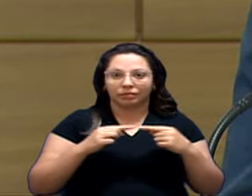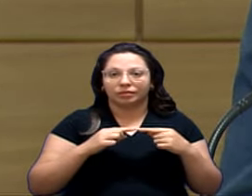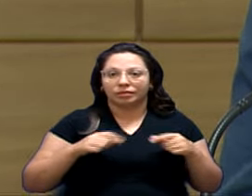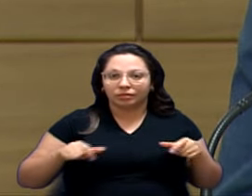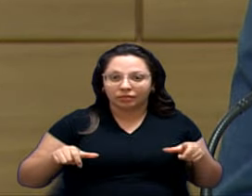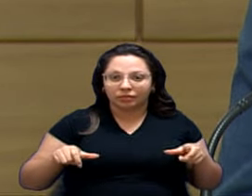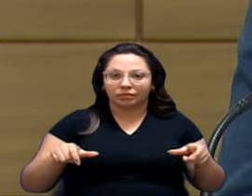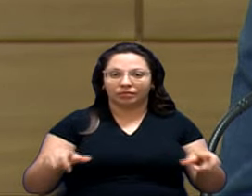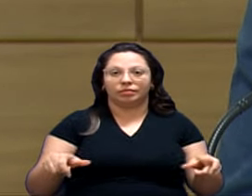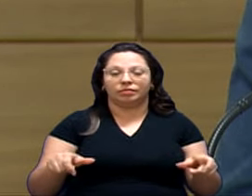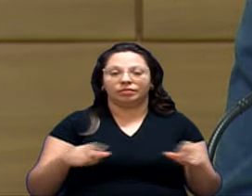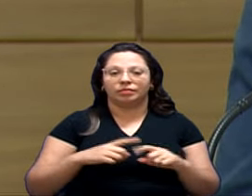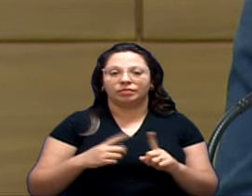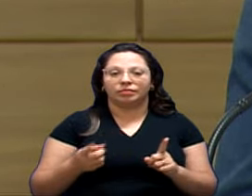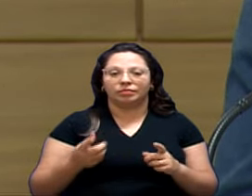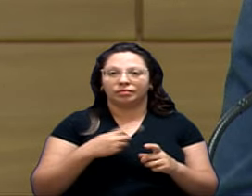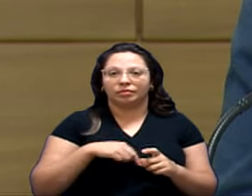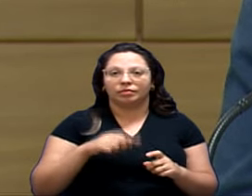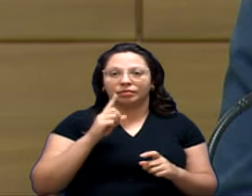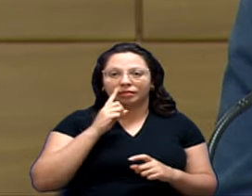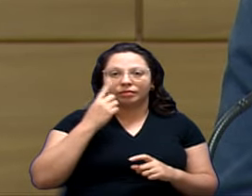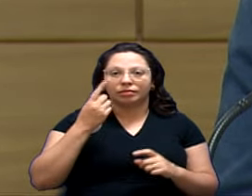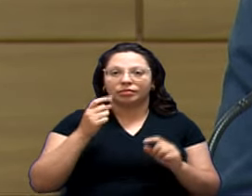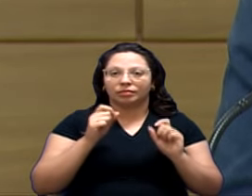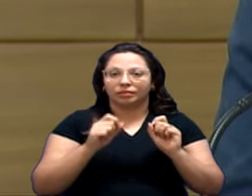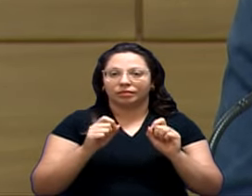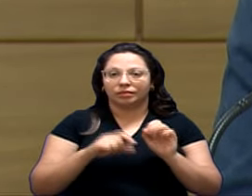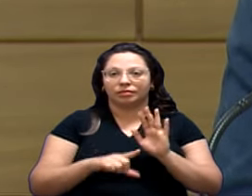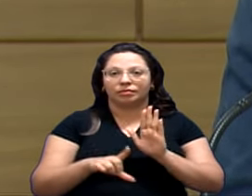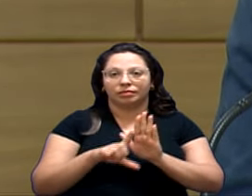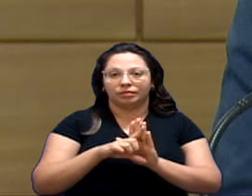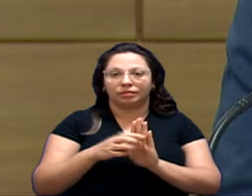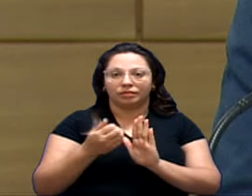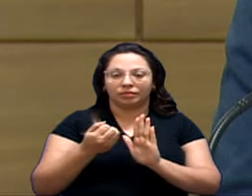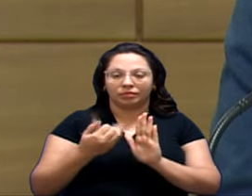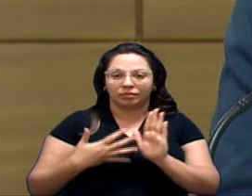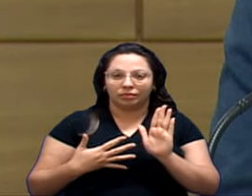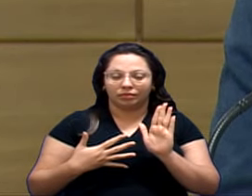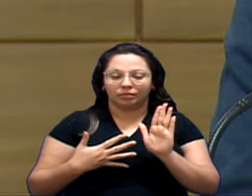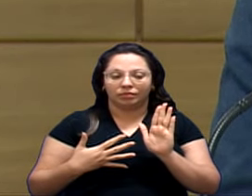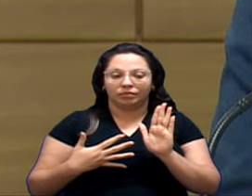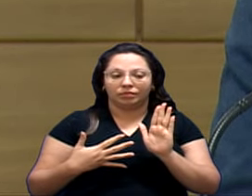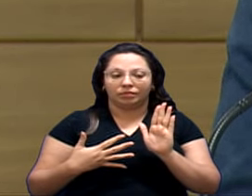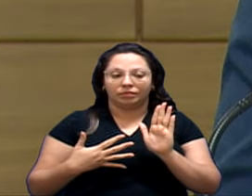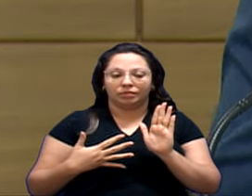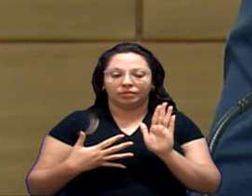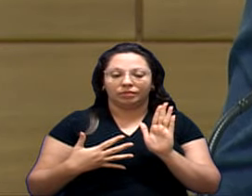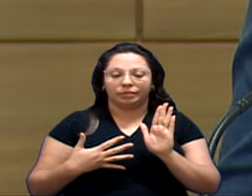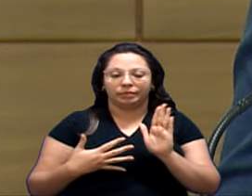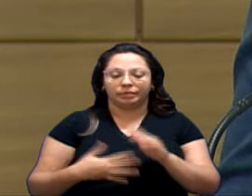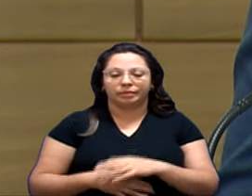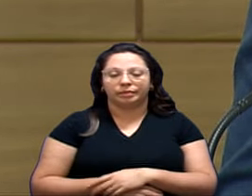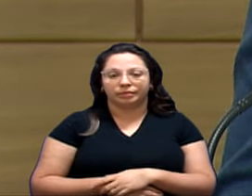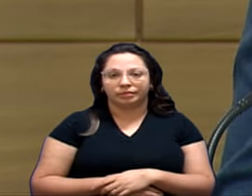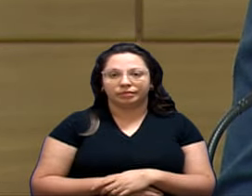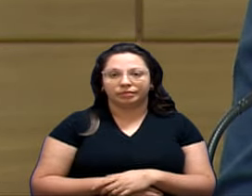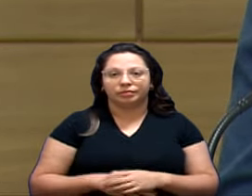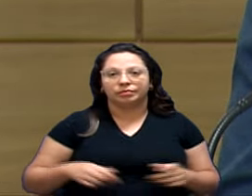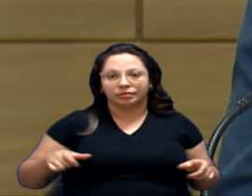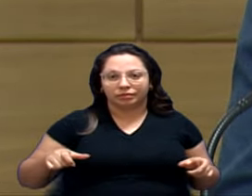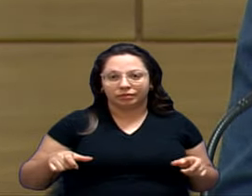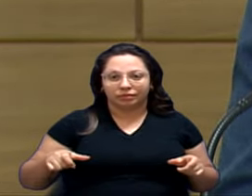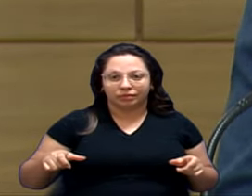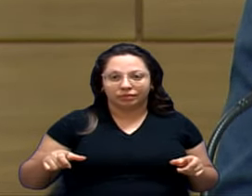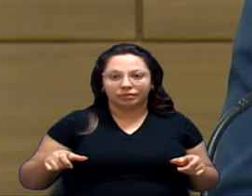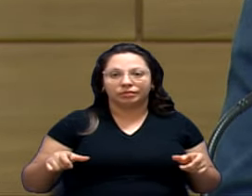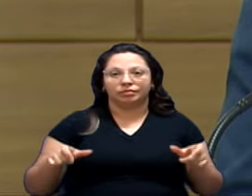faixa mas a ideia é que a lei eh fique vinculada eh essa essa faixa para cada